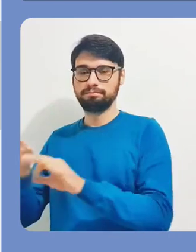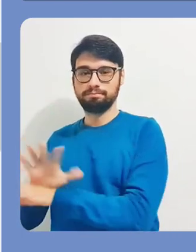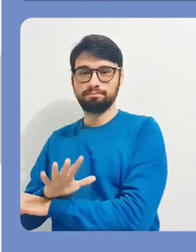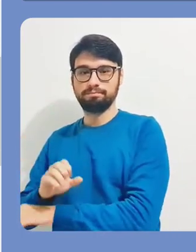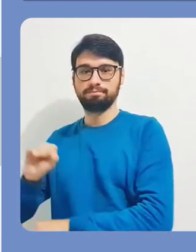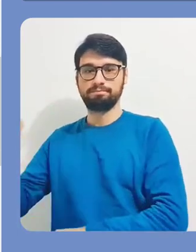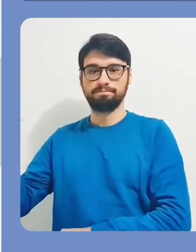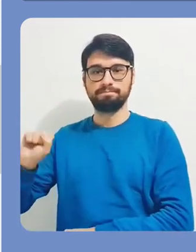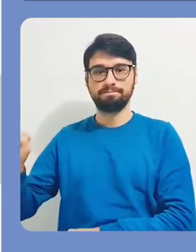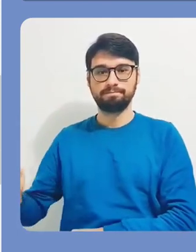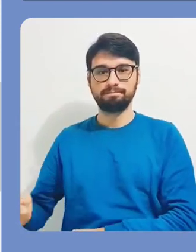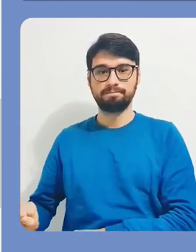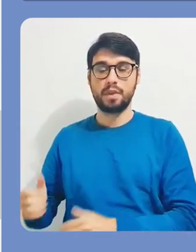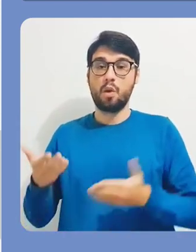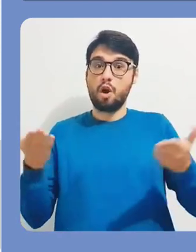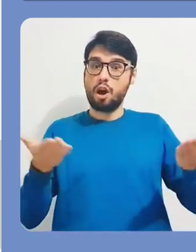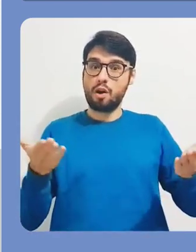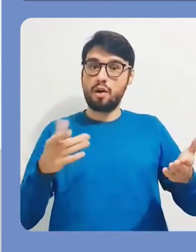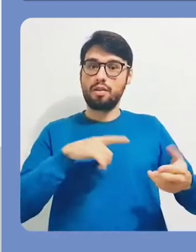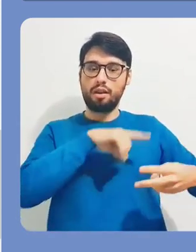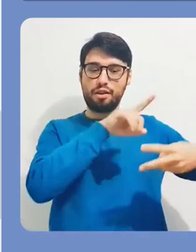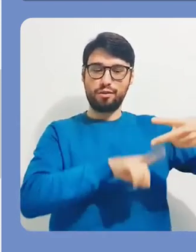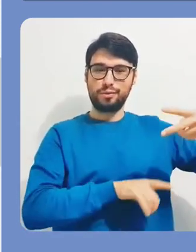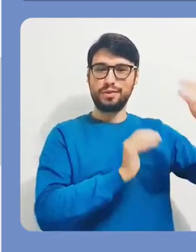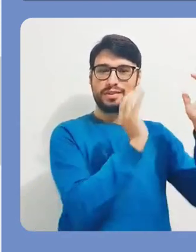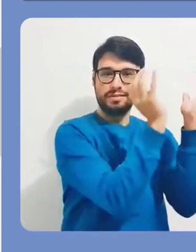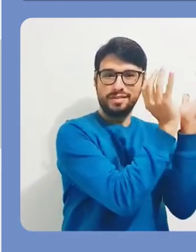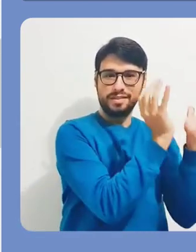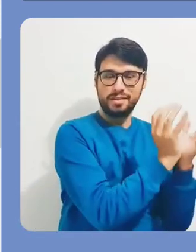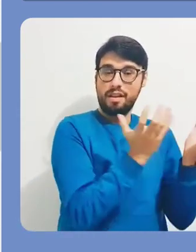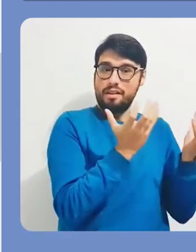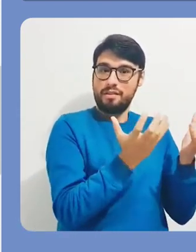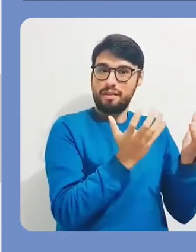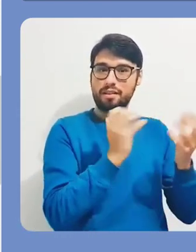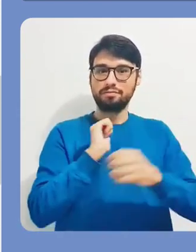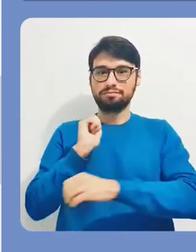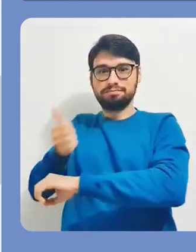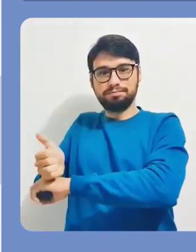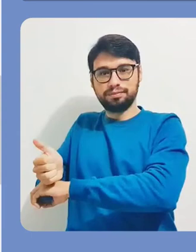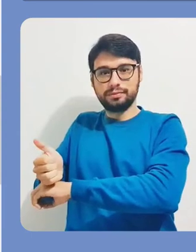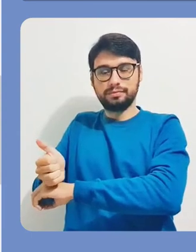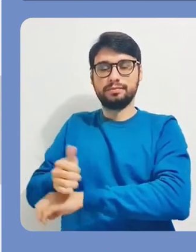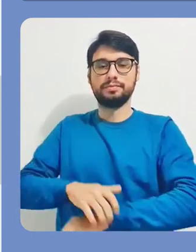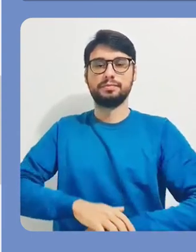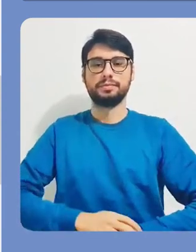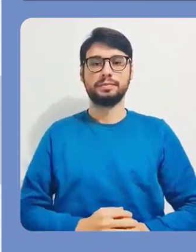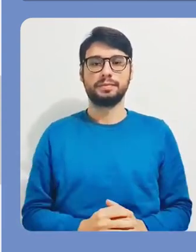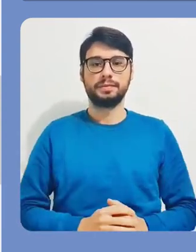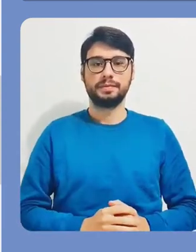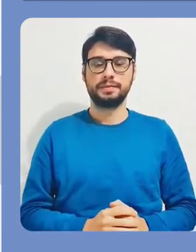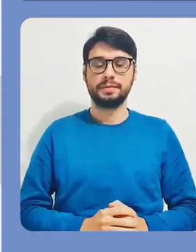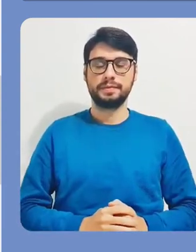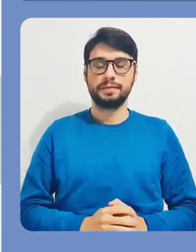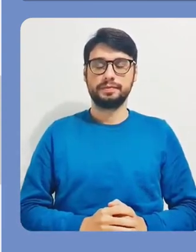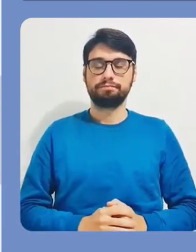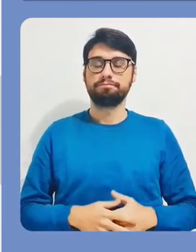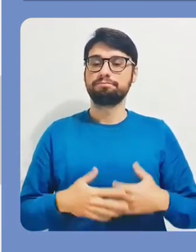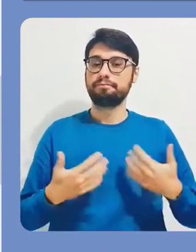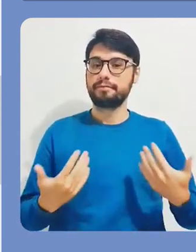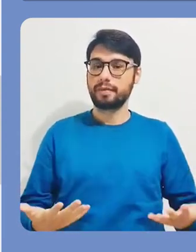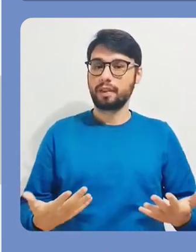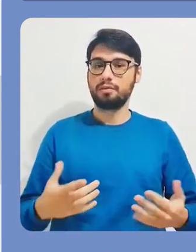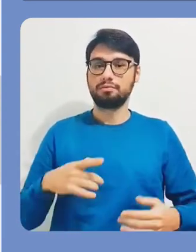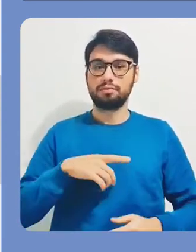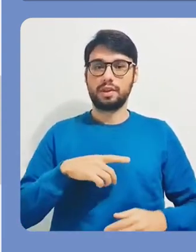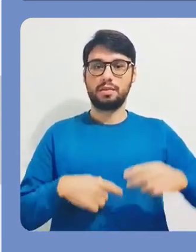nossa página, vejam que todos aqueles menus laterais foram apagados. Então agora eu estou pronto para inserir os menus